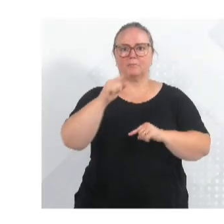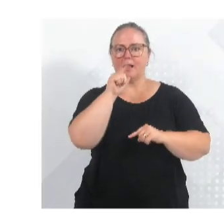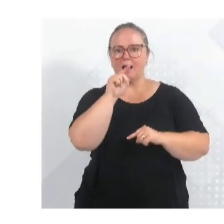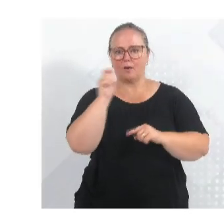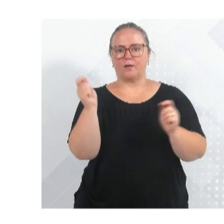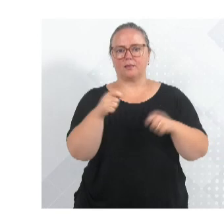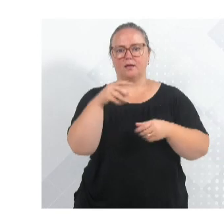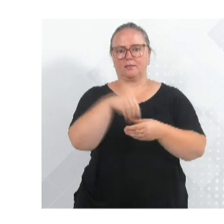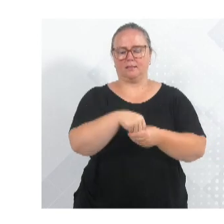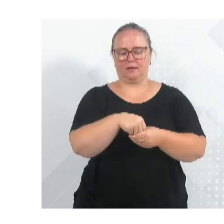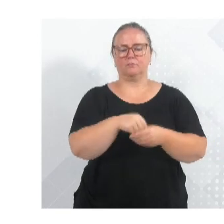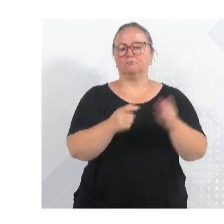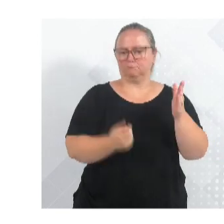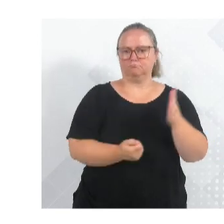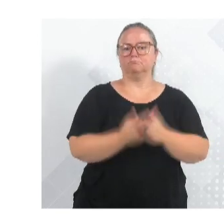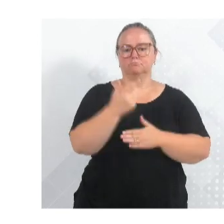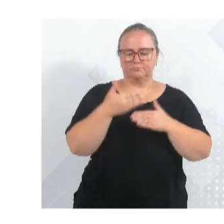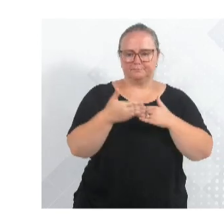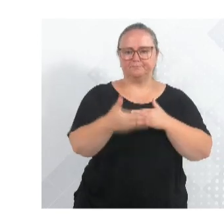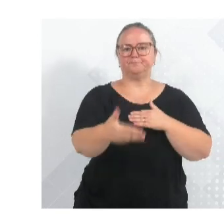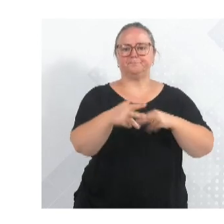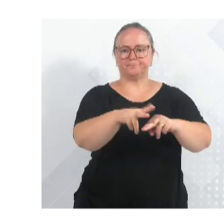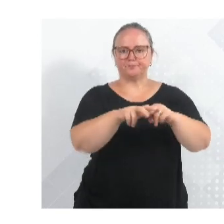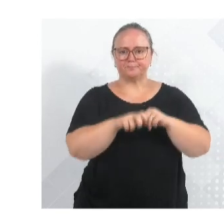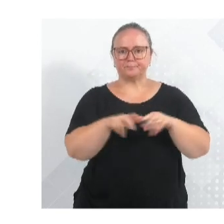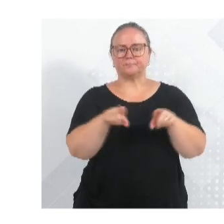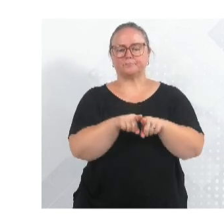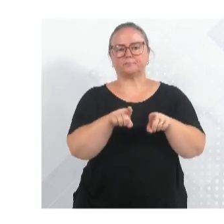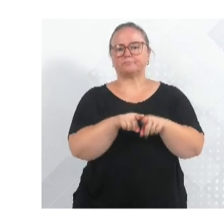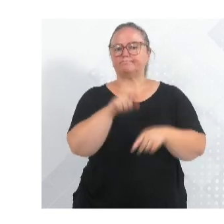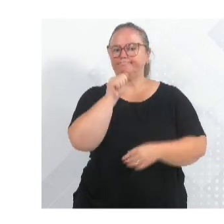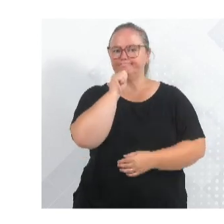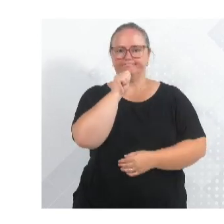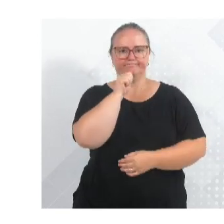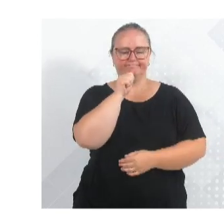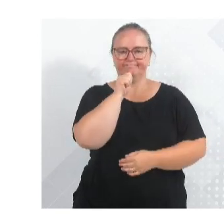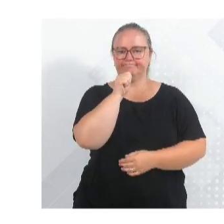está sendo adquirido, e por isso também que a gente ainda não fez